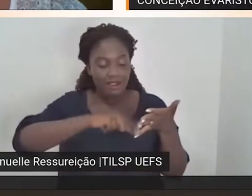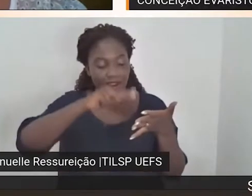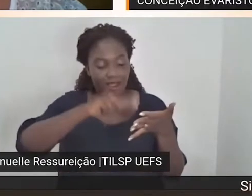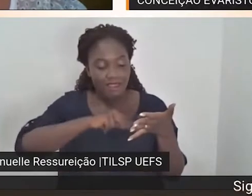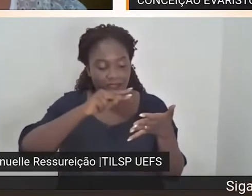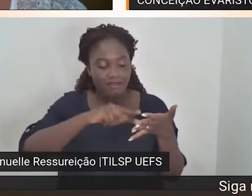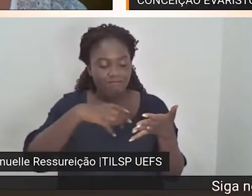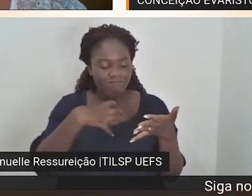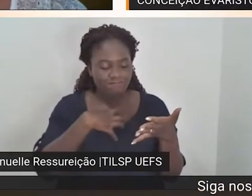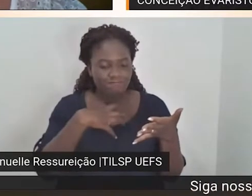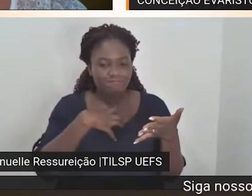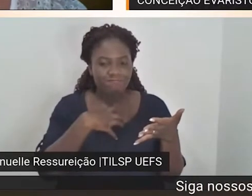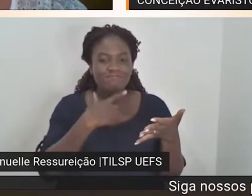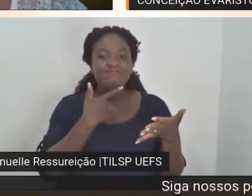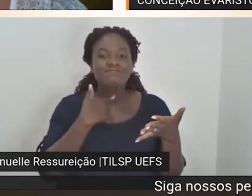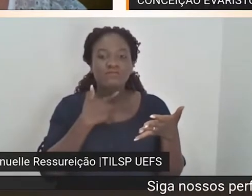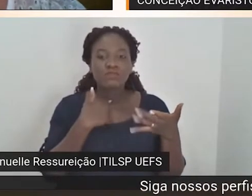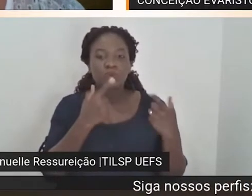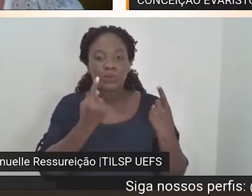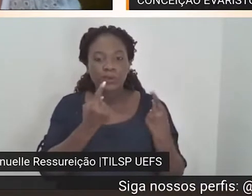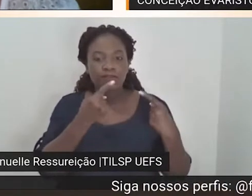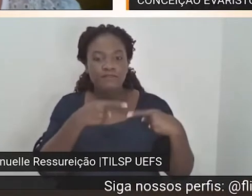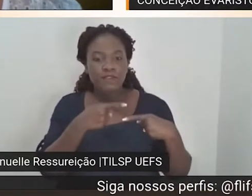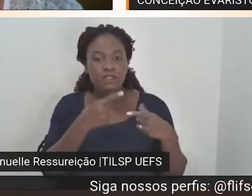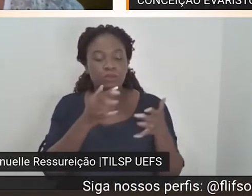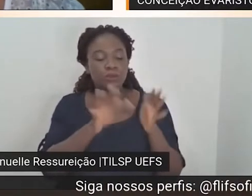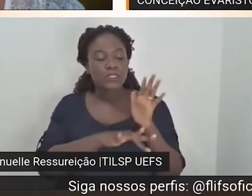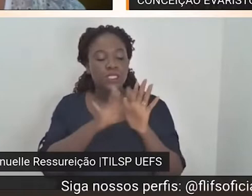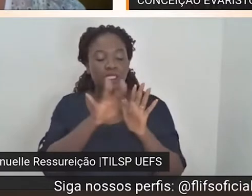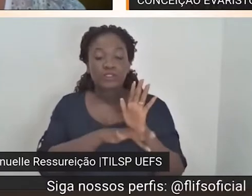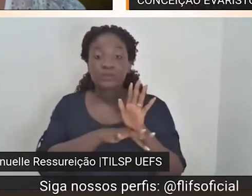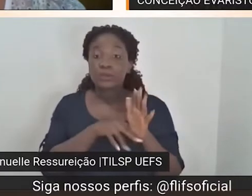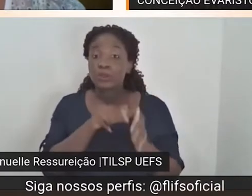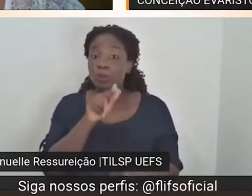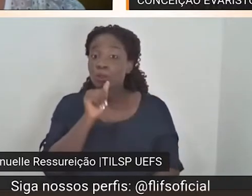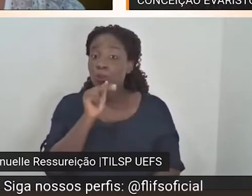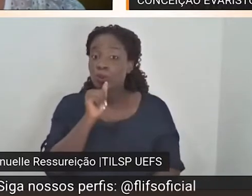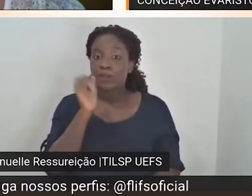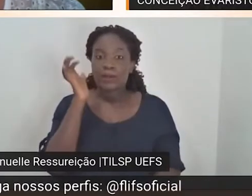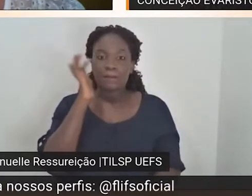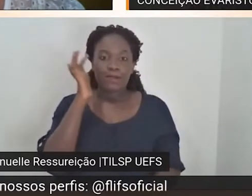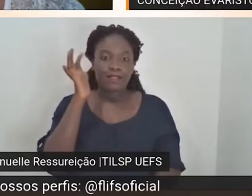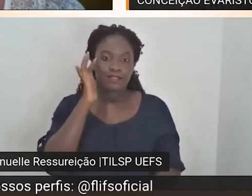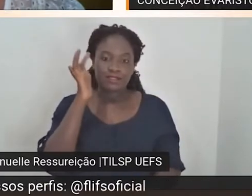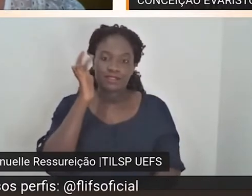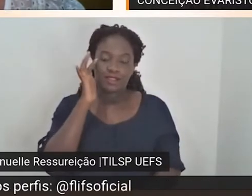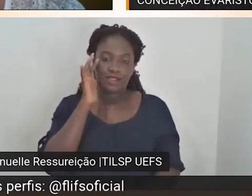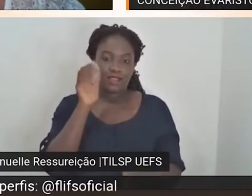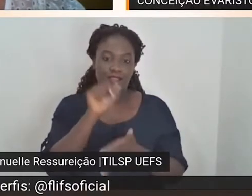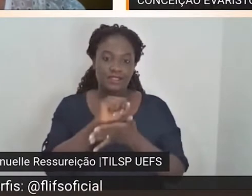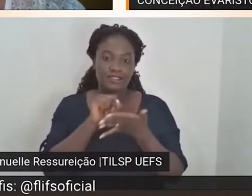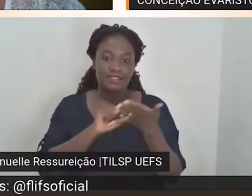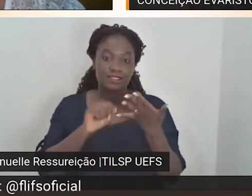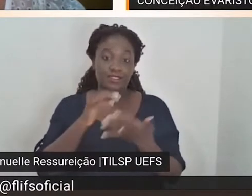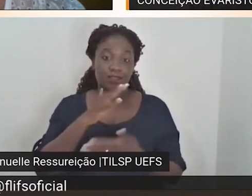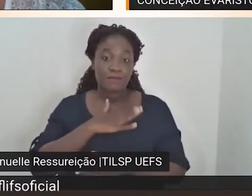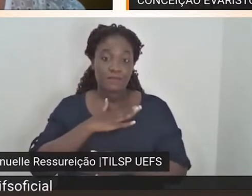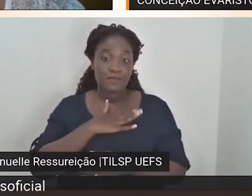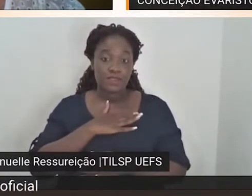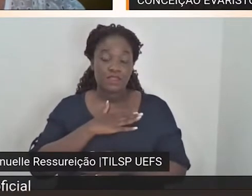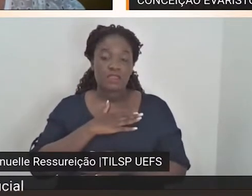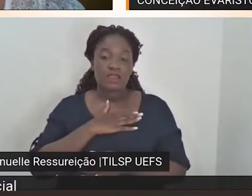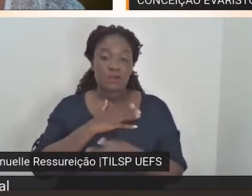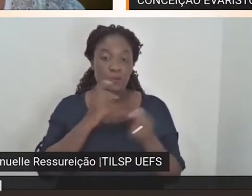sente convocado pelo texto. Então, eu nunca imaginei que a minha escrita pudesse ter